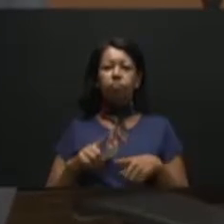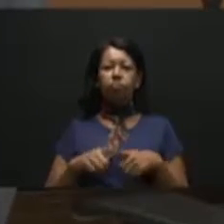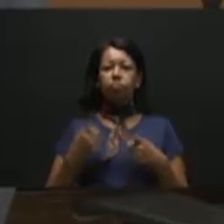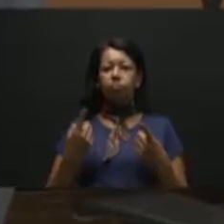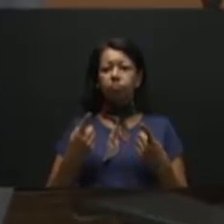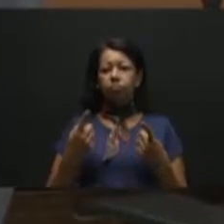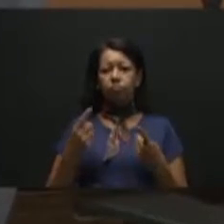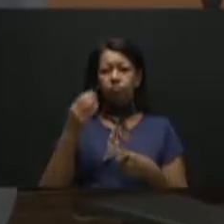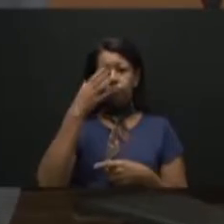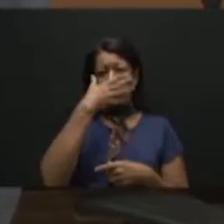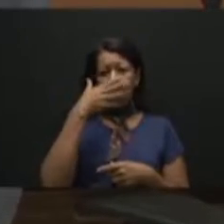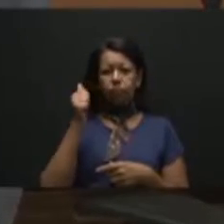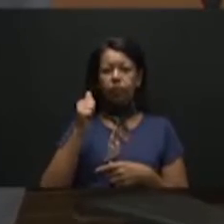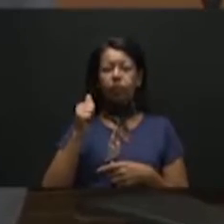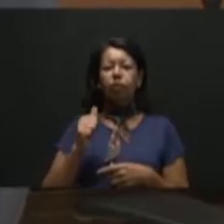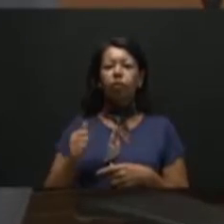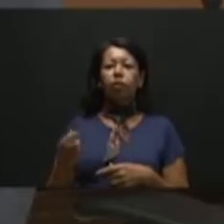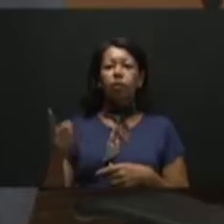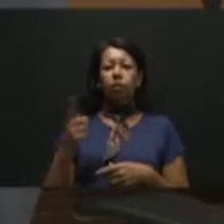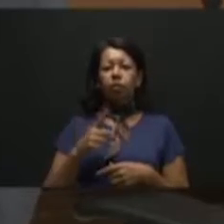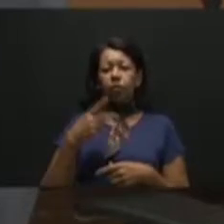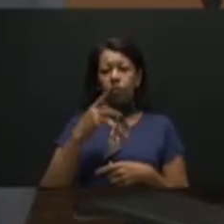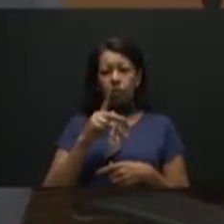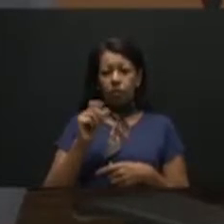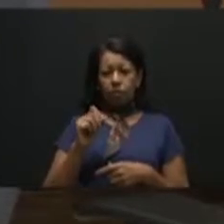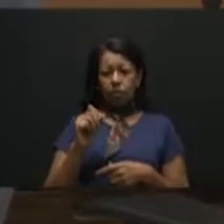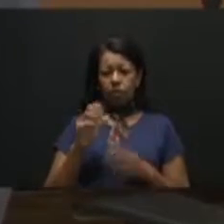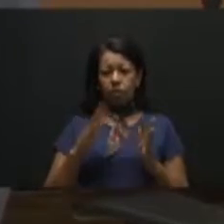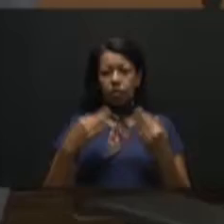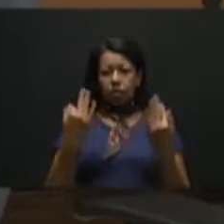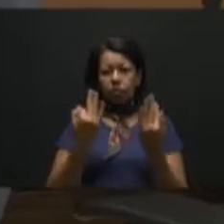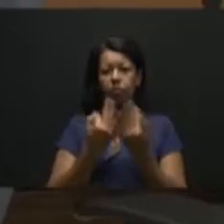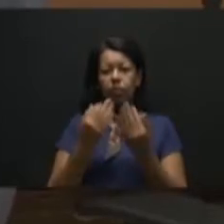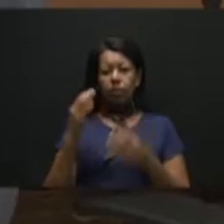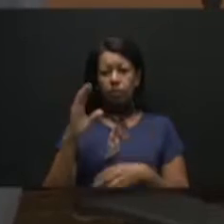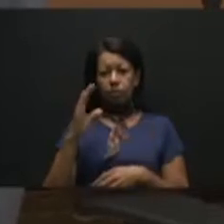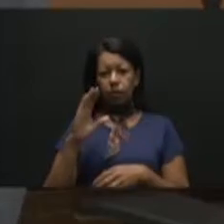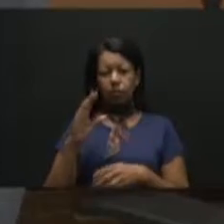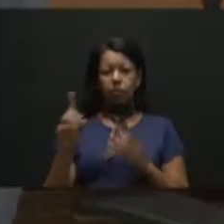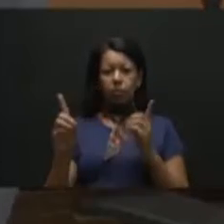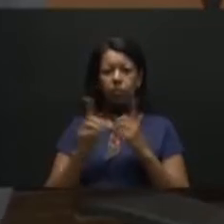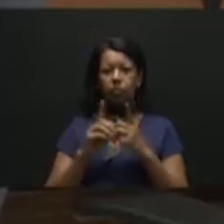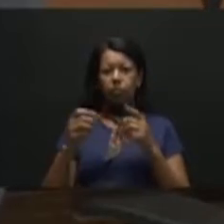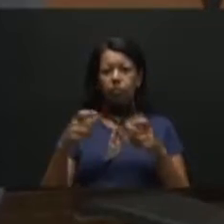mais confortável. Então, esse requerimento vem ao encontro das famílias cubatenses,